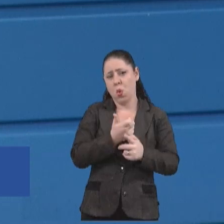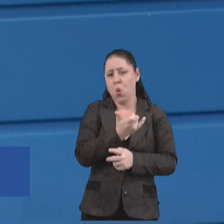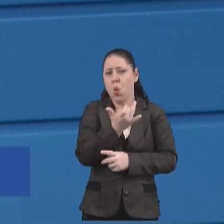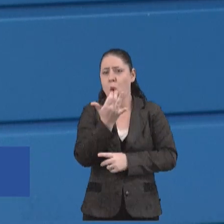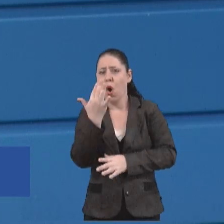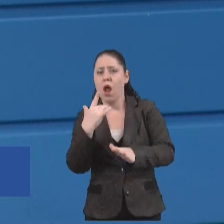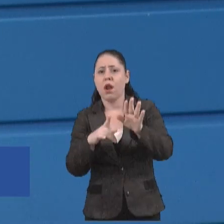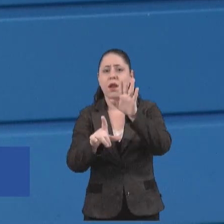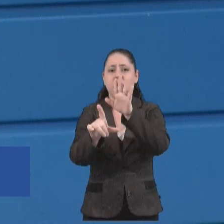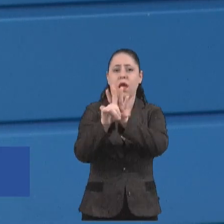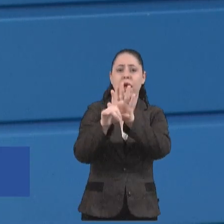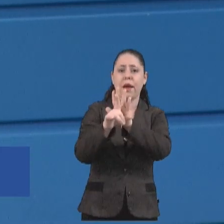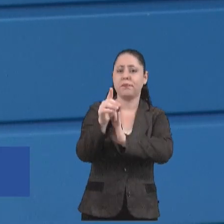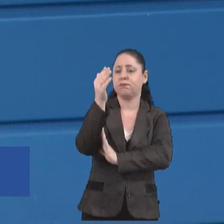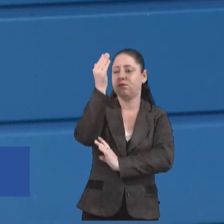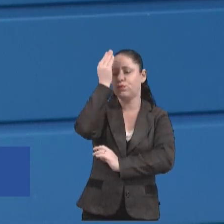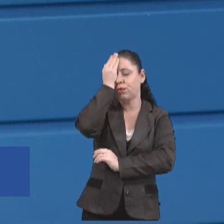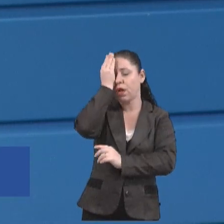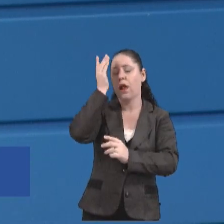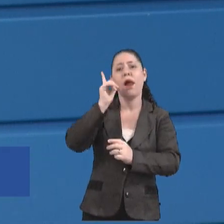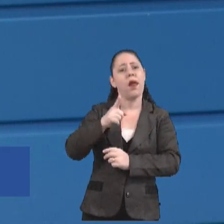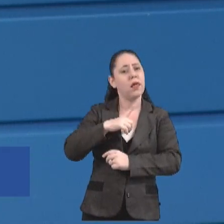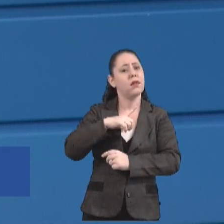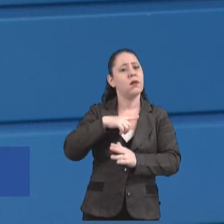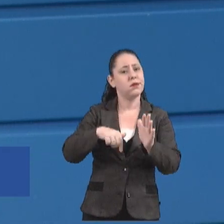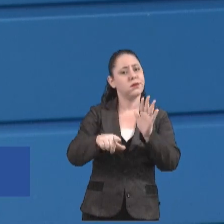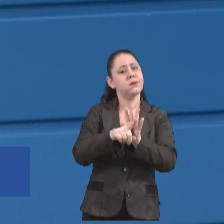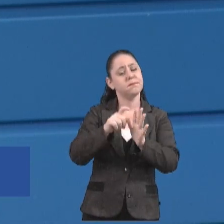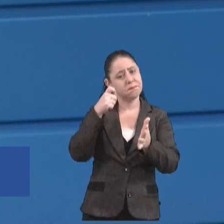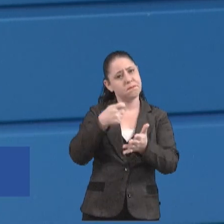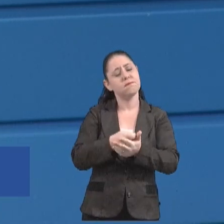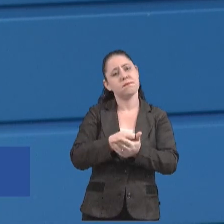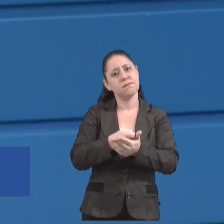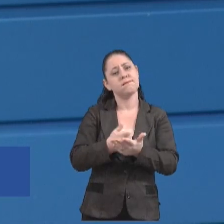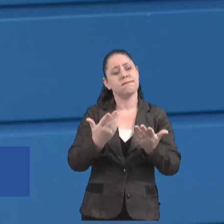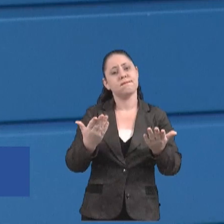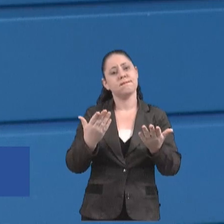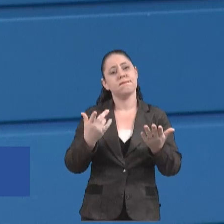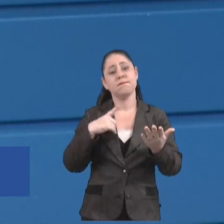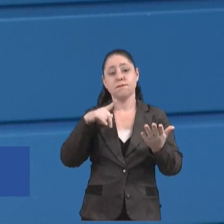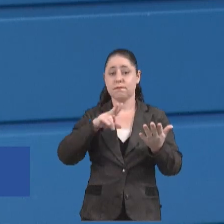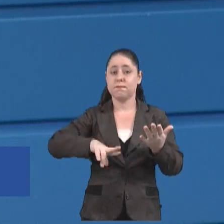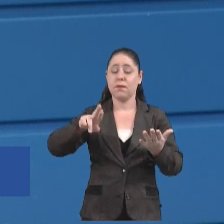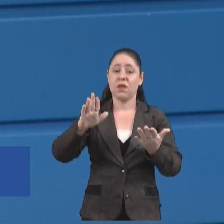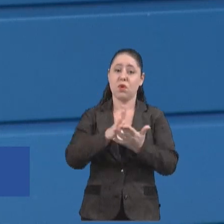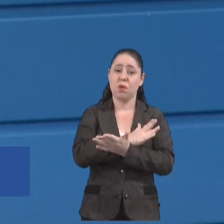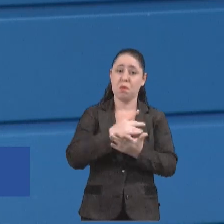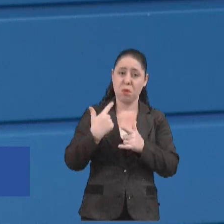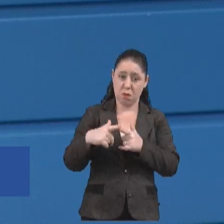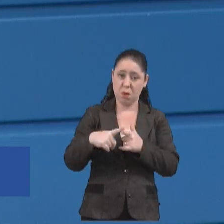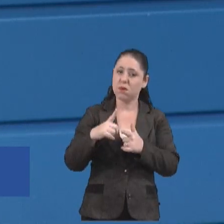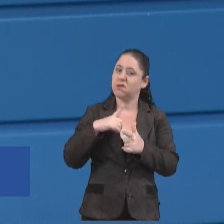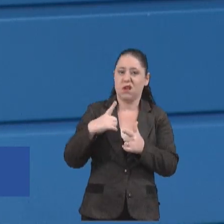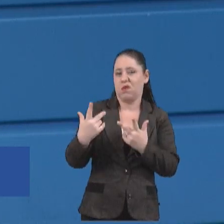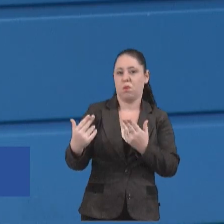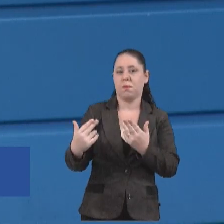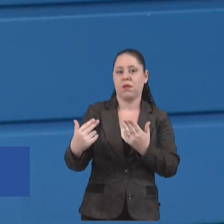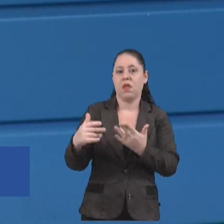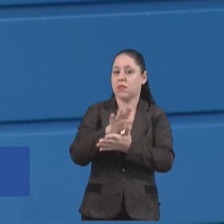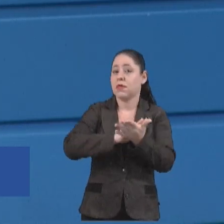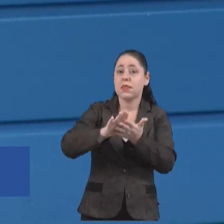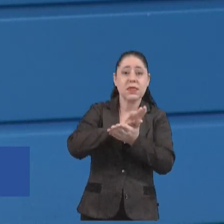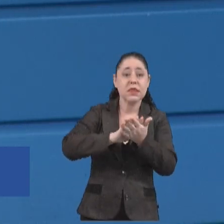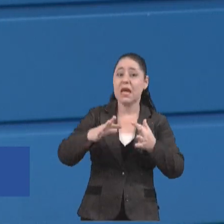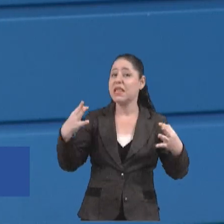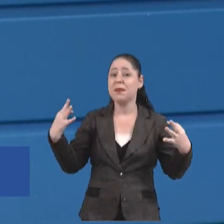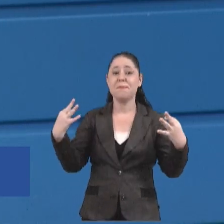nós temos aqui? A Lei Maria da Penha é uma lei que funciona. Existem alguns problemas? Existem, nada é perfeito aqui